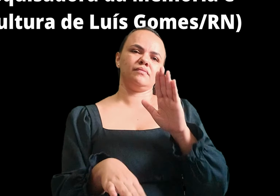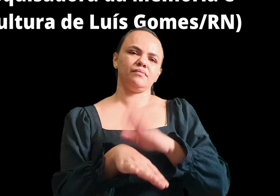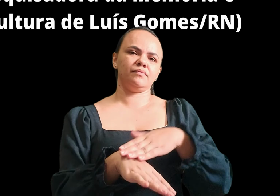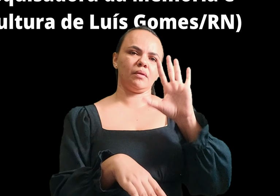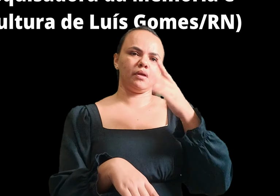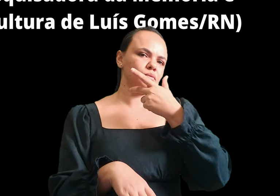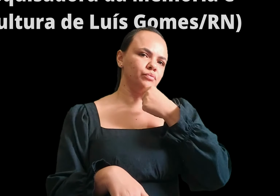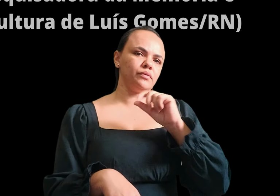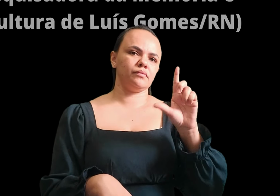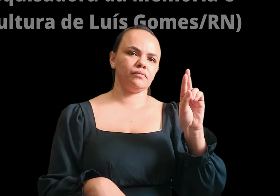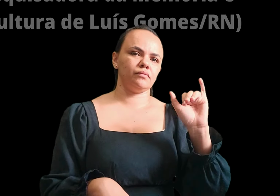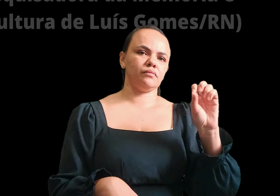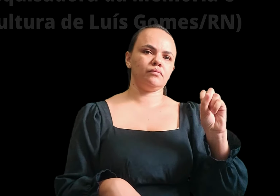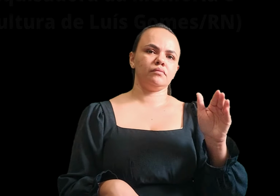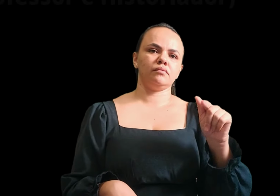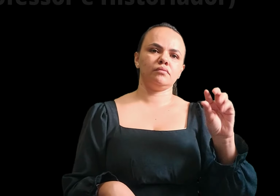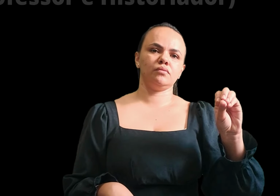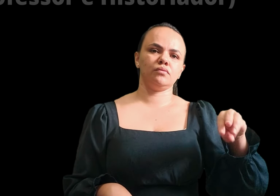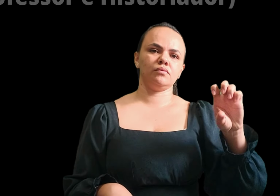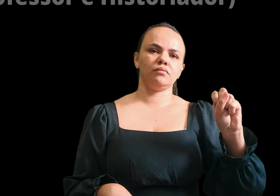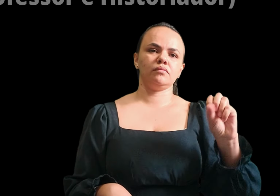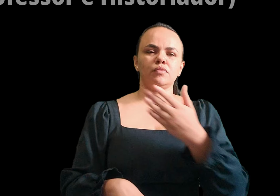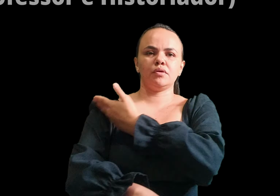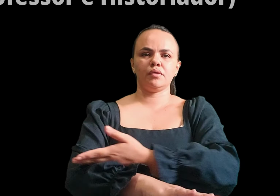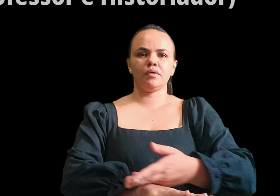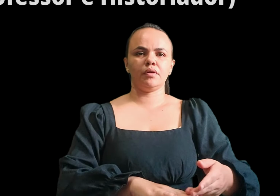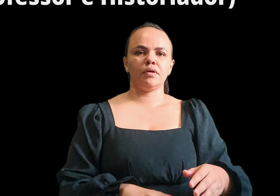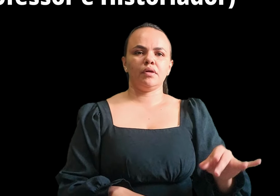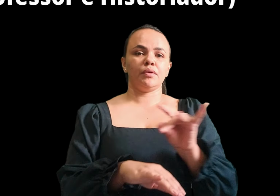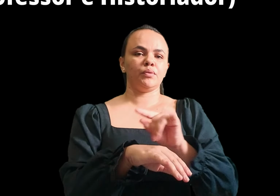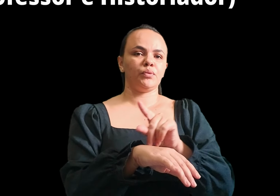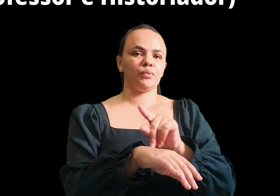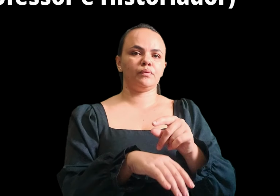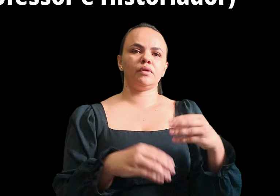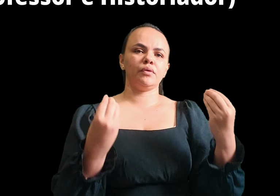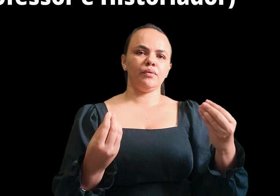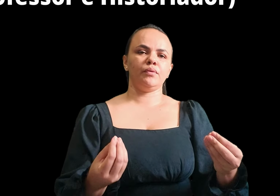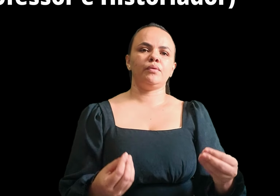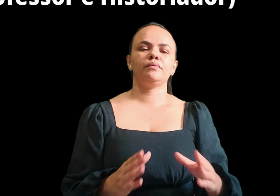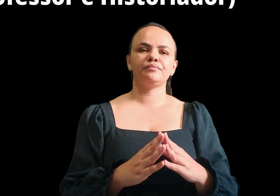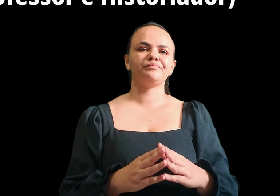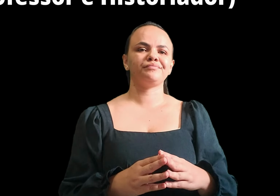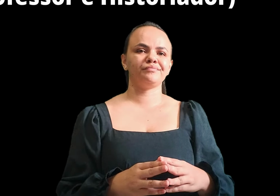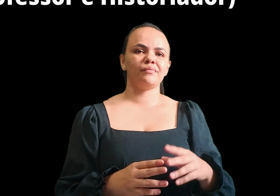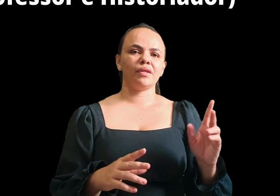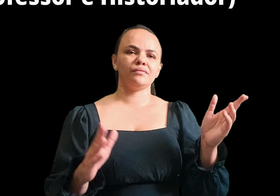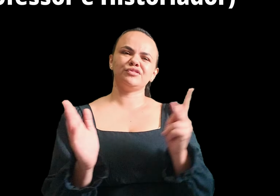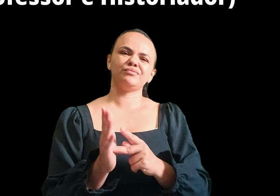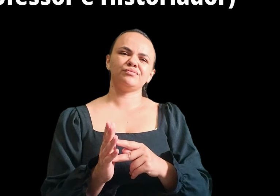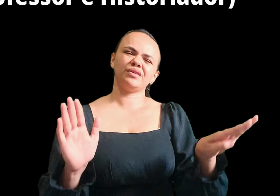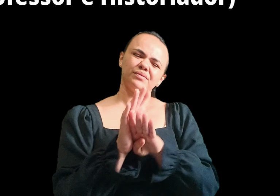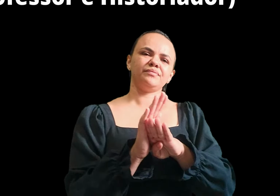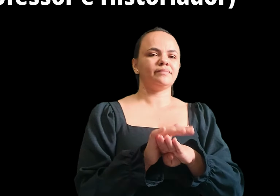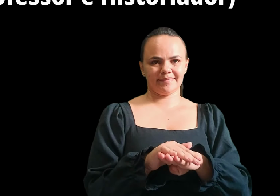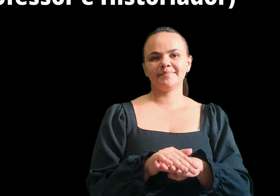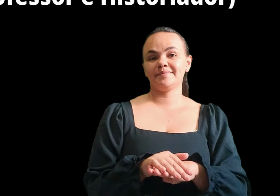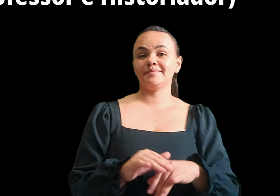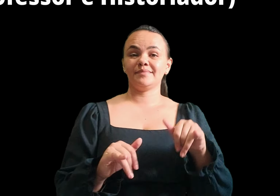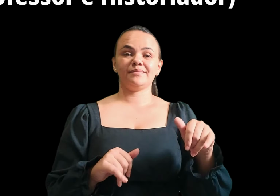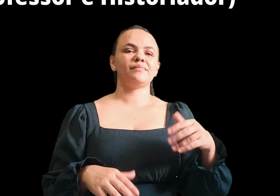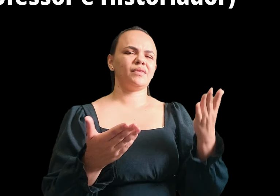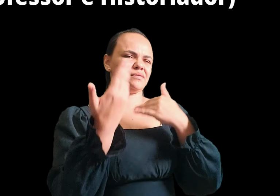era era branco ou era negro se Luiz Gomes era era Luiz Gomes de fato que que veio para cá se as coisas tivessem sido